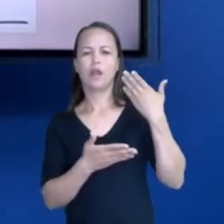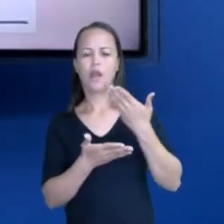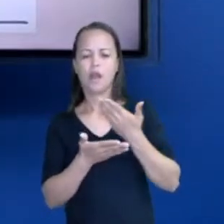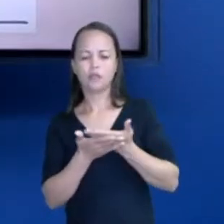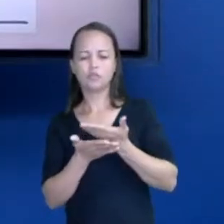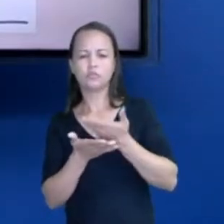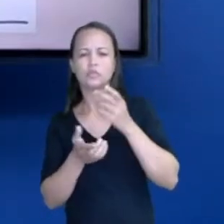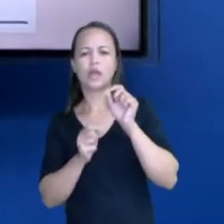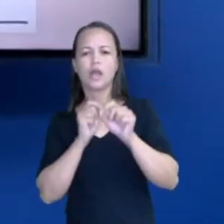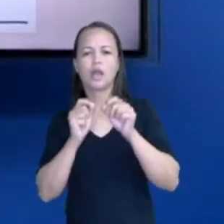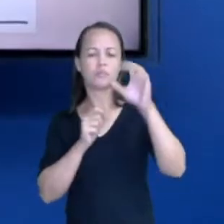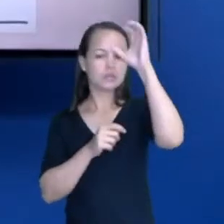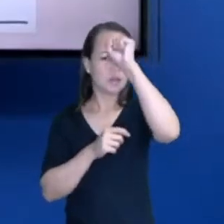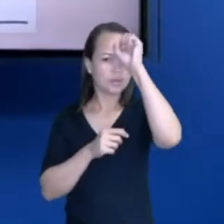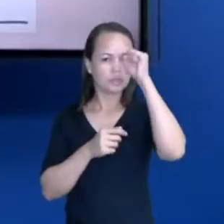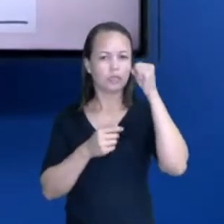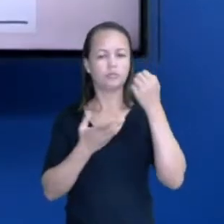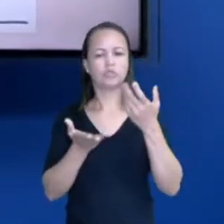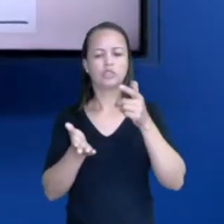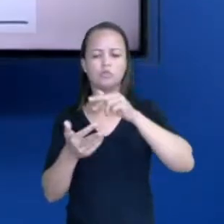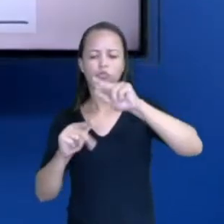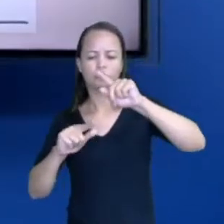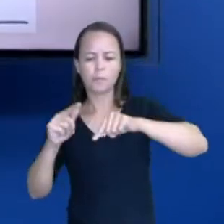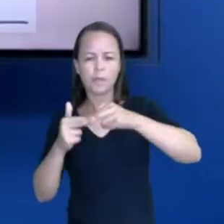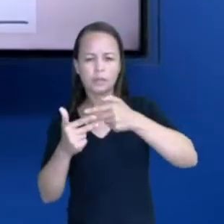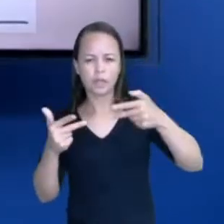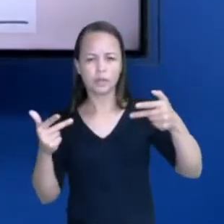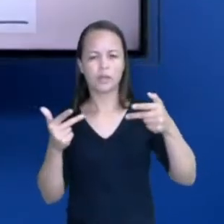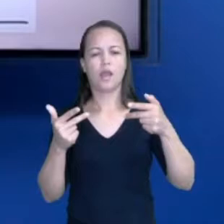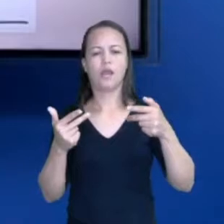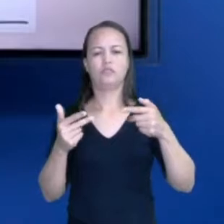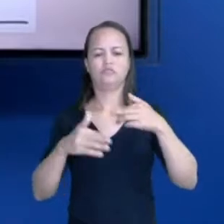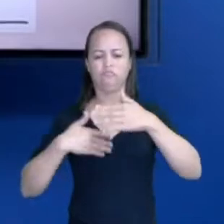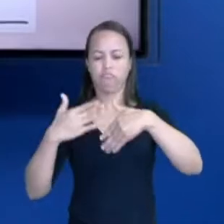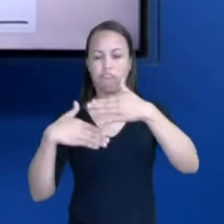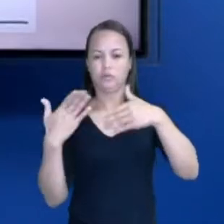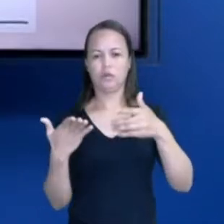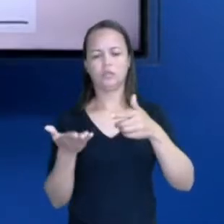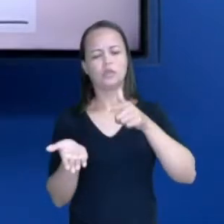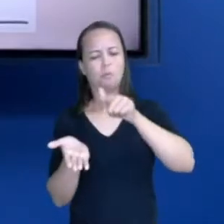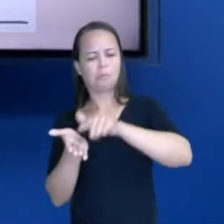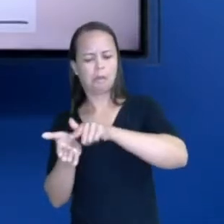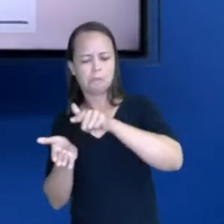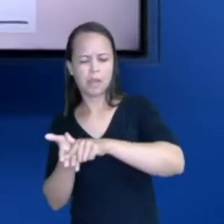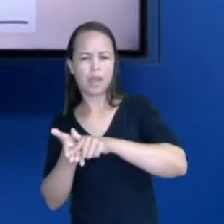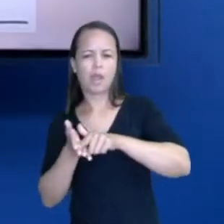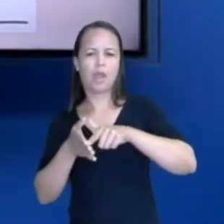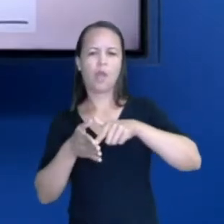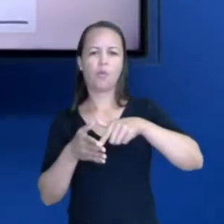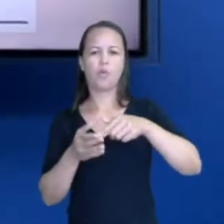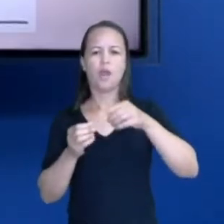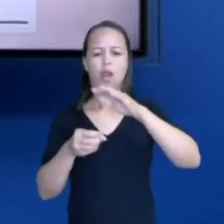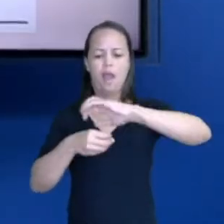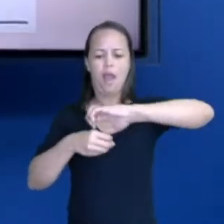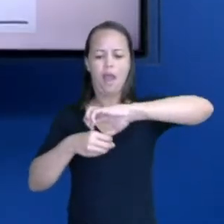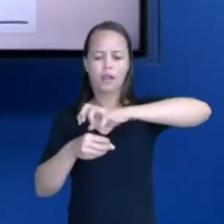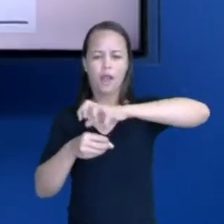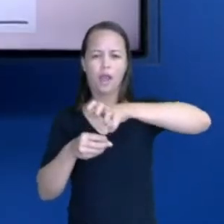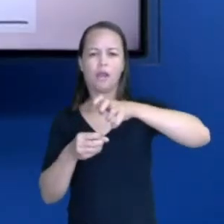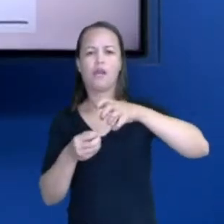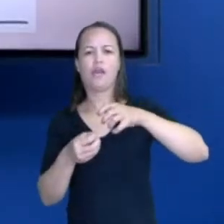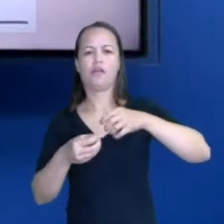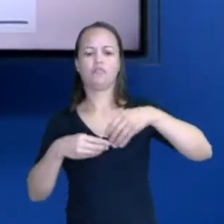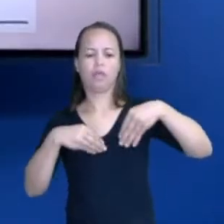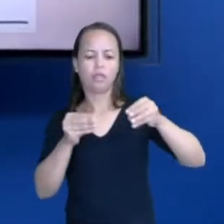materiais, eles tiveram uma origem, né? Tem a folhinha do papel, tem a garrafa de plástico, tem a placa de ferro, tem